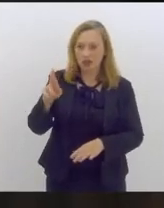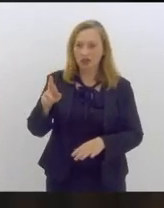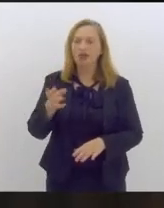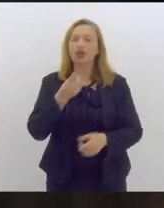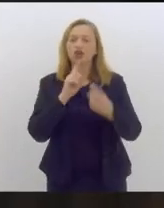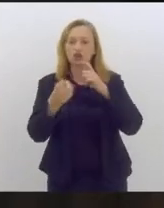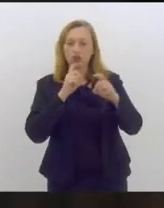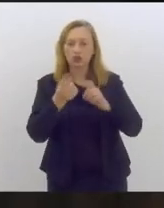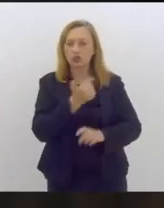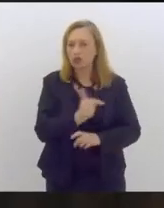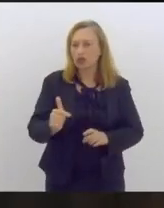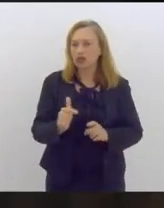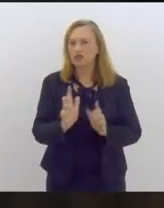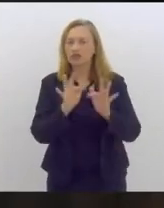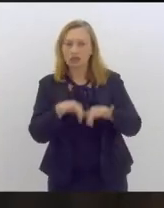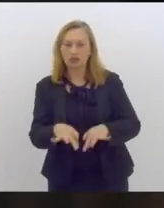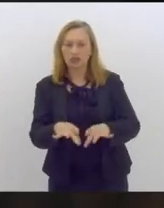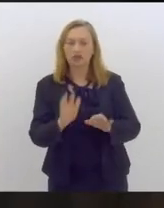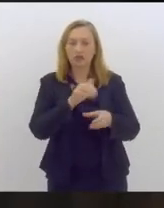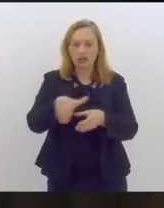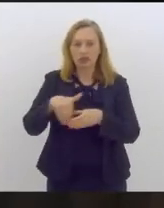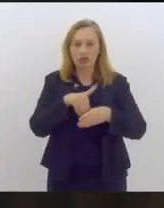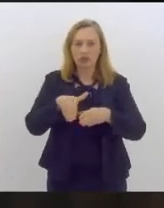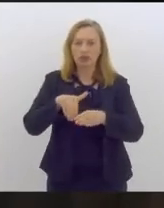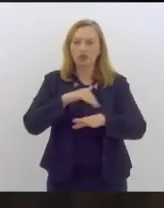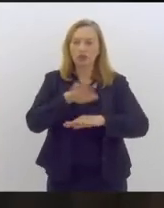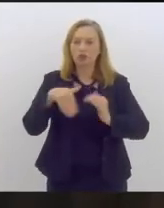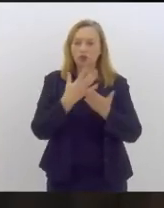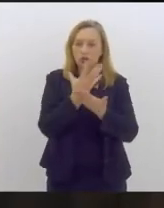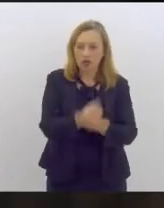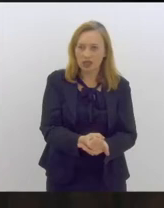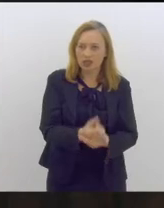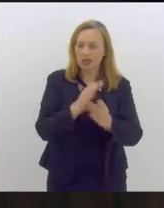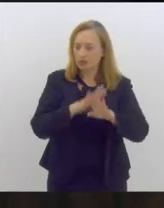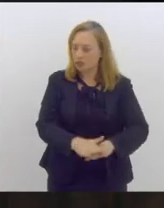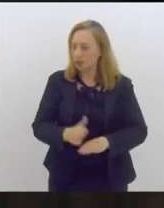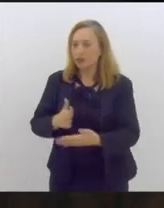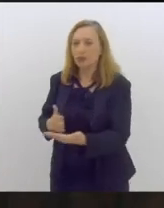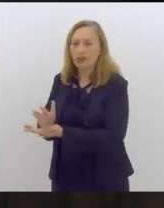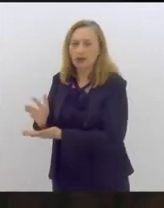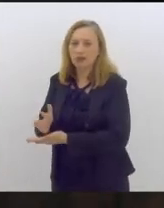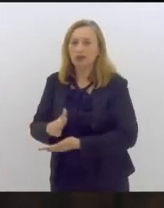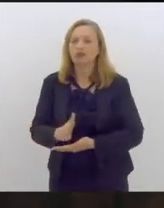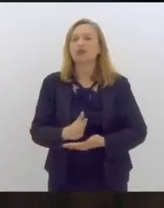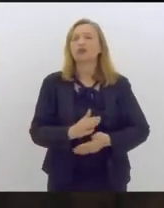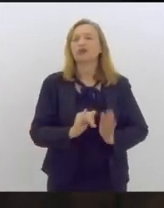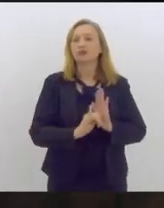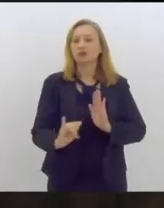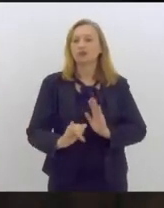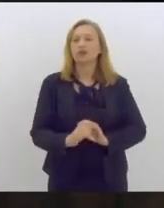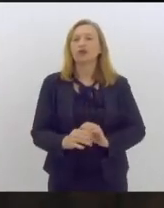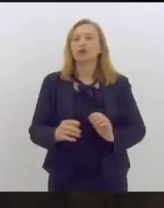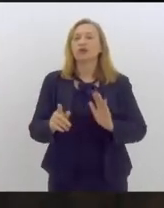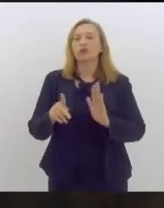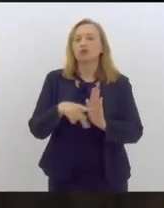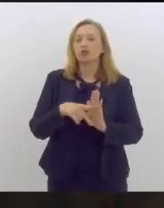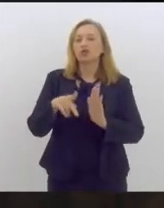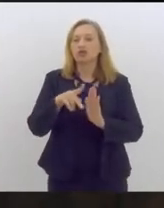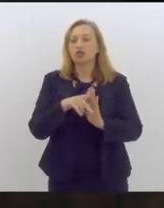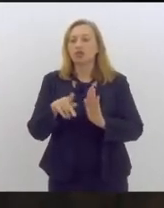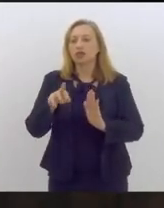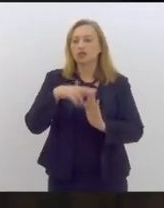em discussão não havendo Quem Queira discutir encerrada a discussão e votação seus que aprovam permaneçam Como estão aprovada vai à promulgação o Jardim a